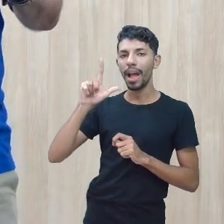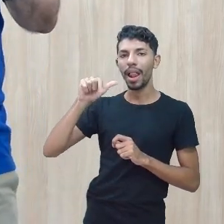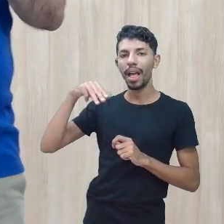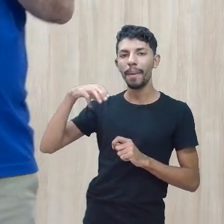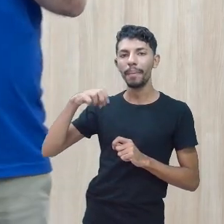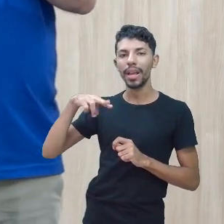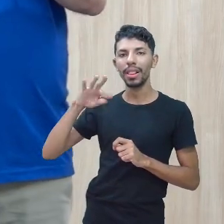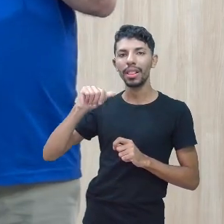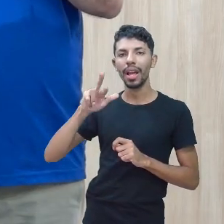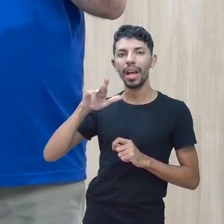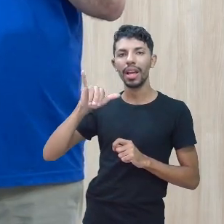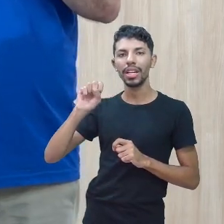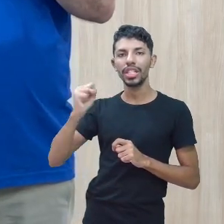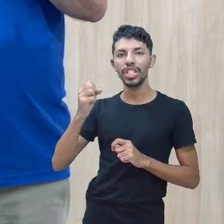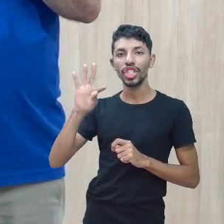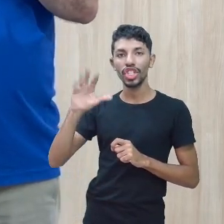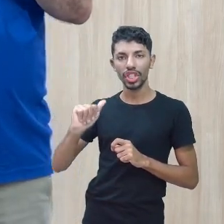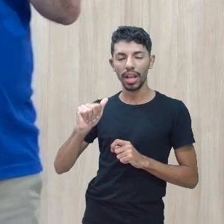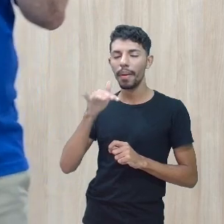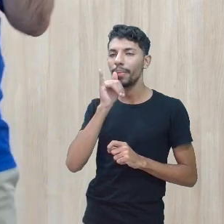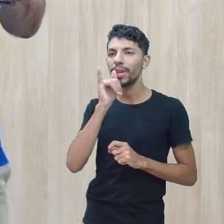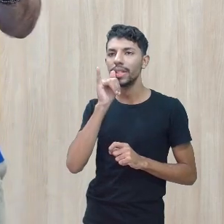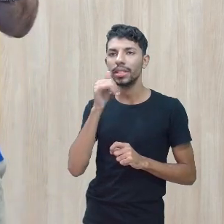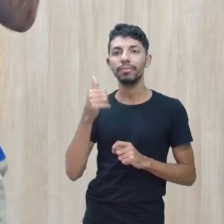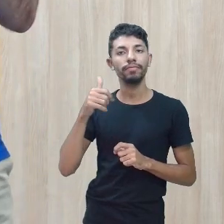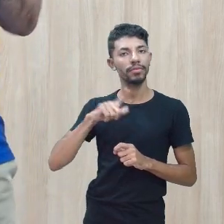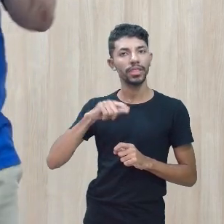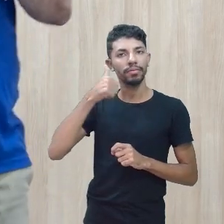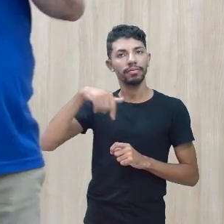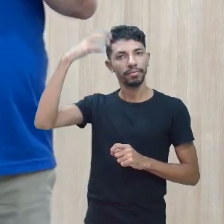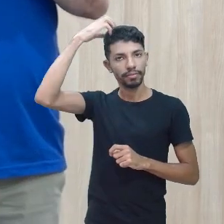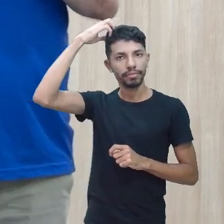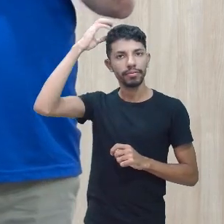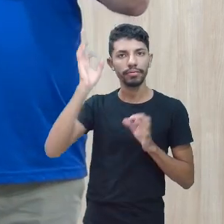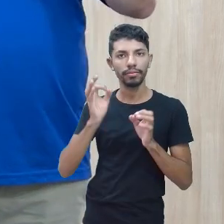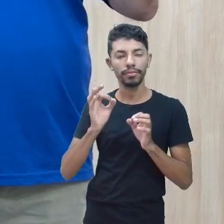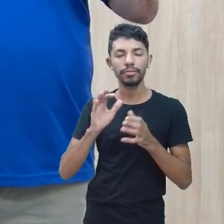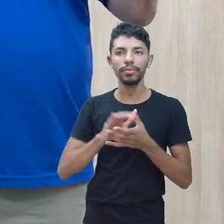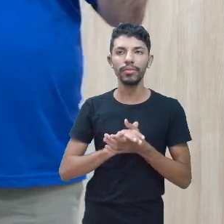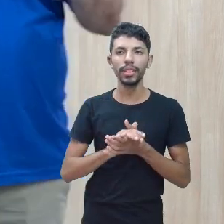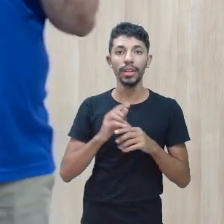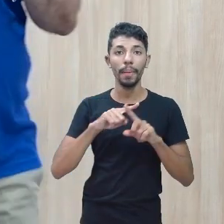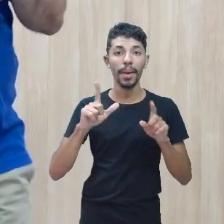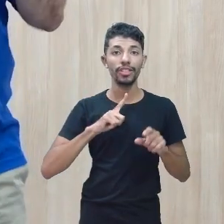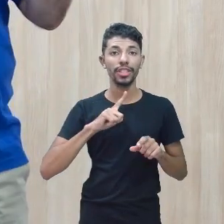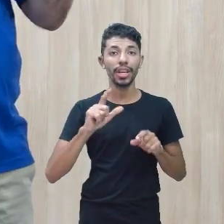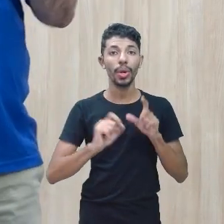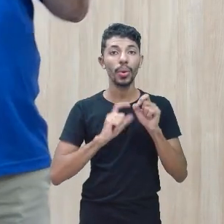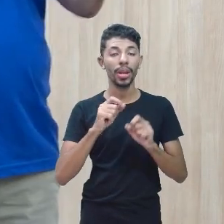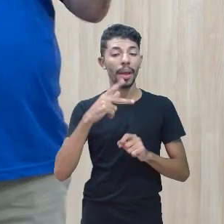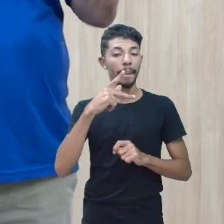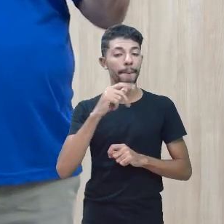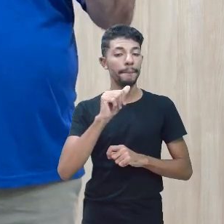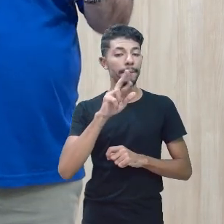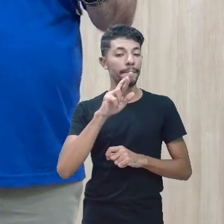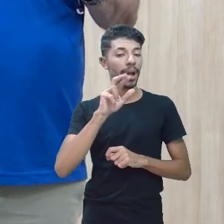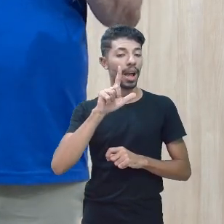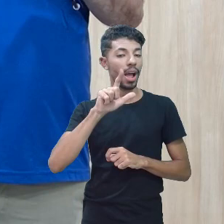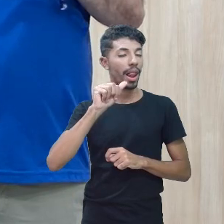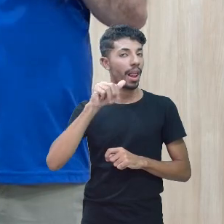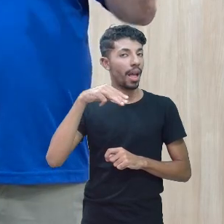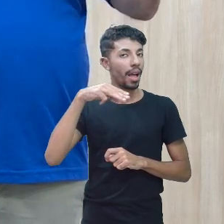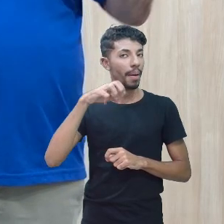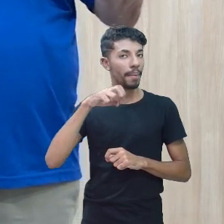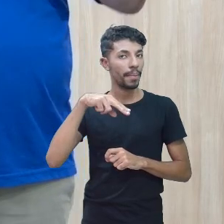Elizabeth, e existe o parlamento. O parlamento seria algo semelhante ao que nós temos, por exemplo, como